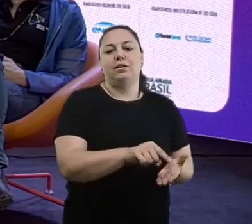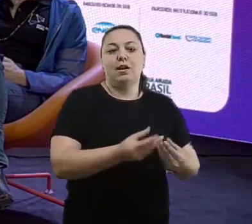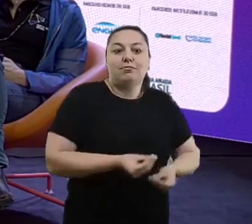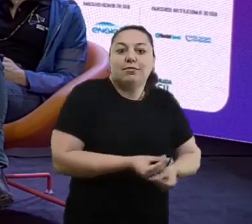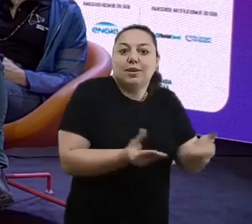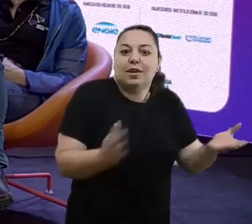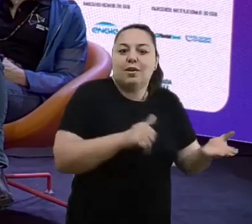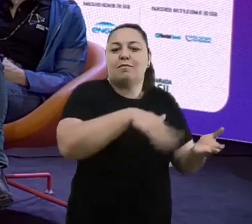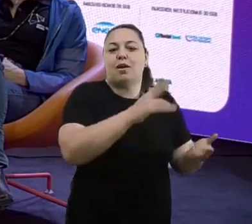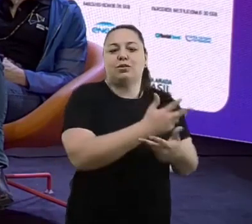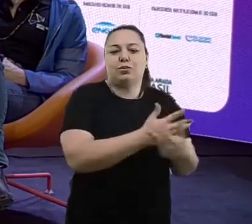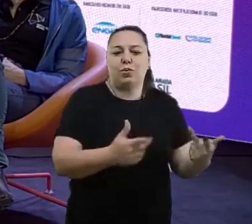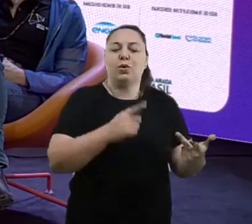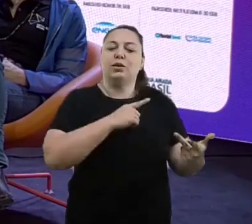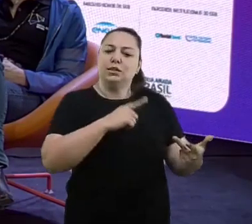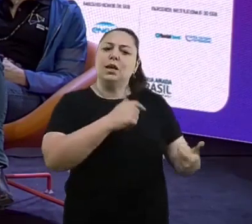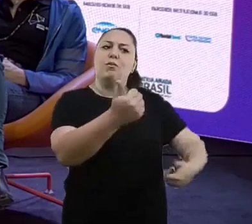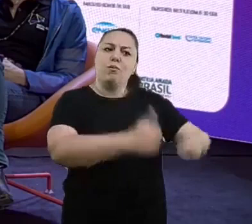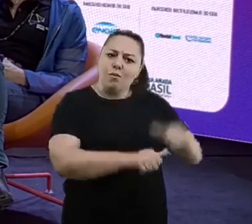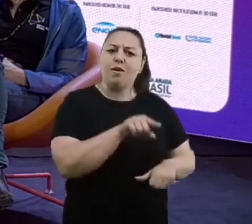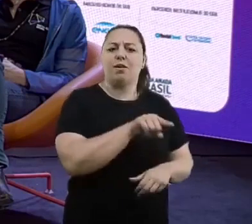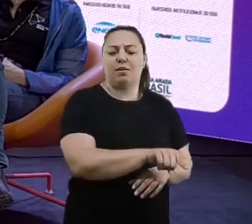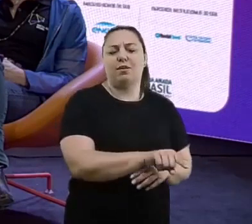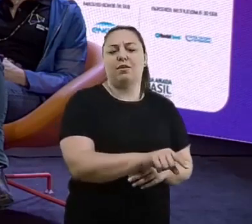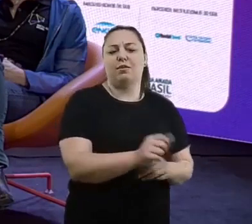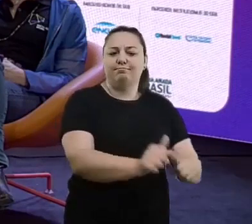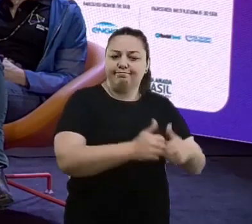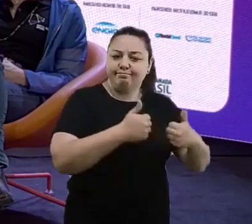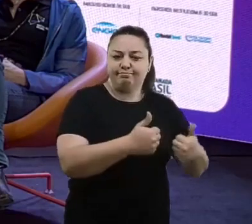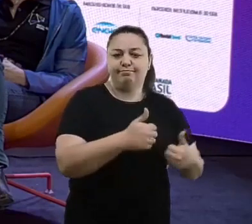mais qualidade para a população. É isso, parabéns.